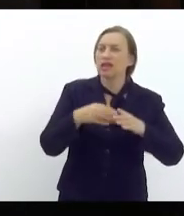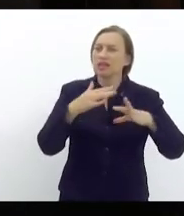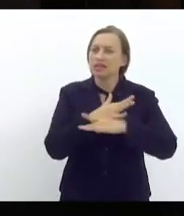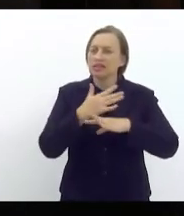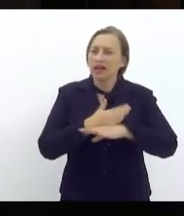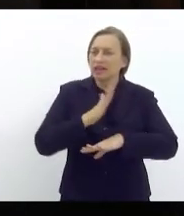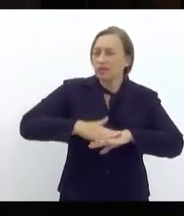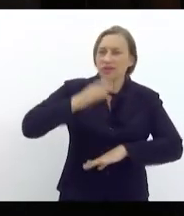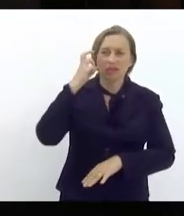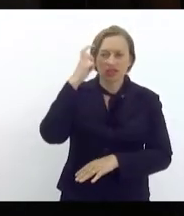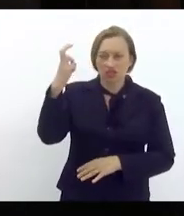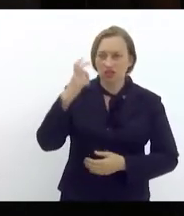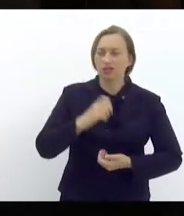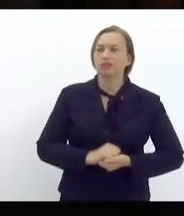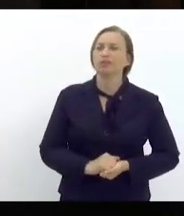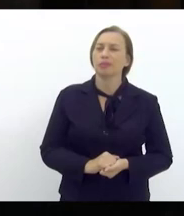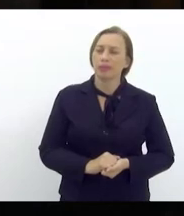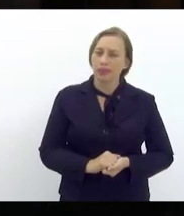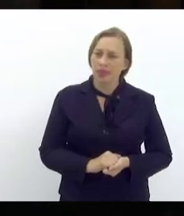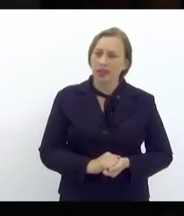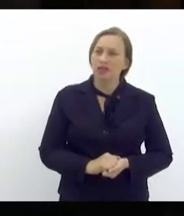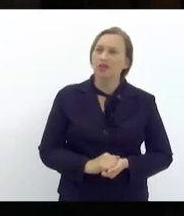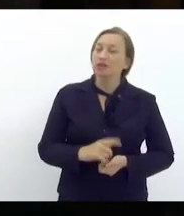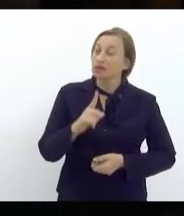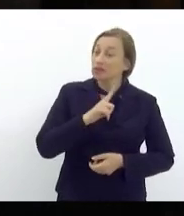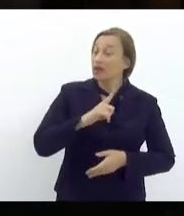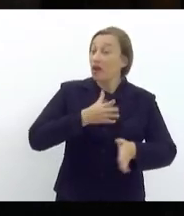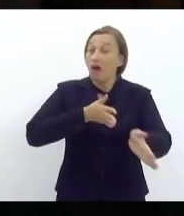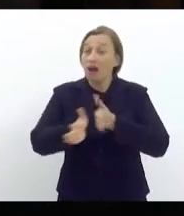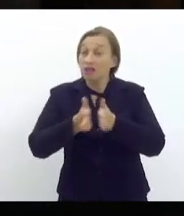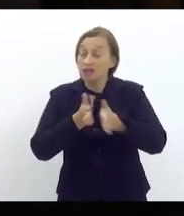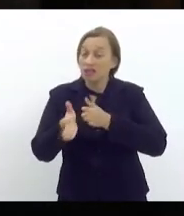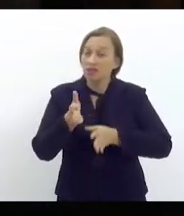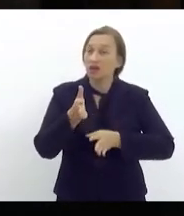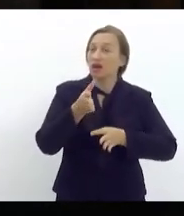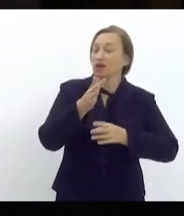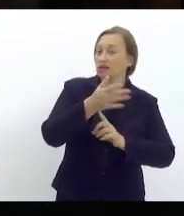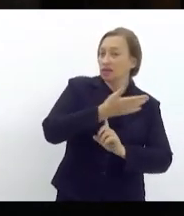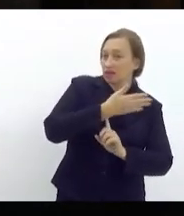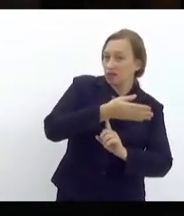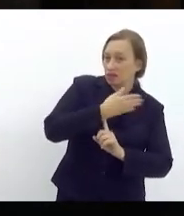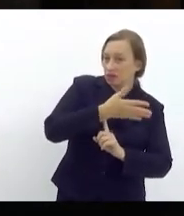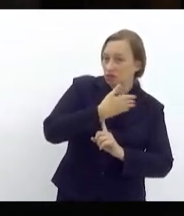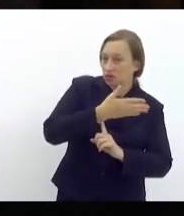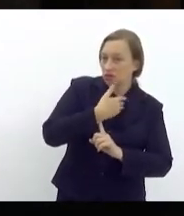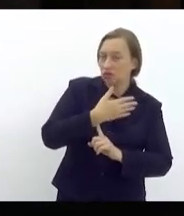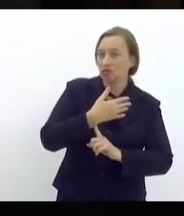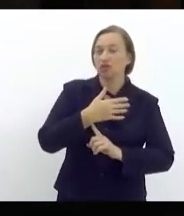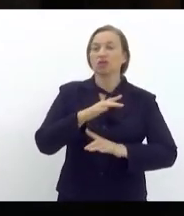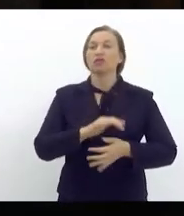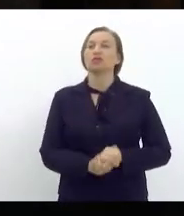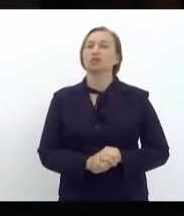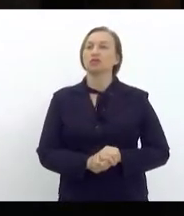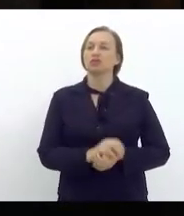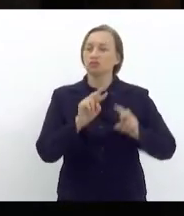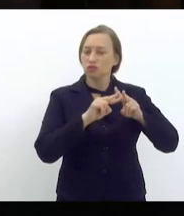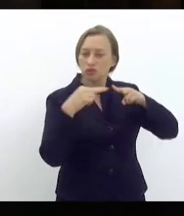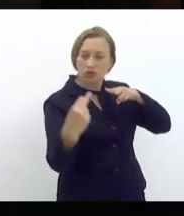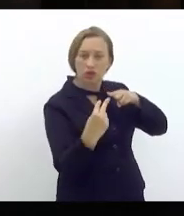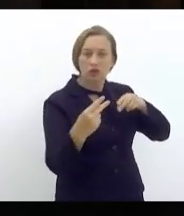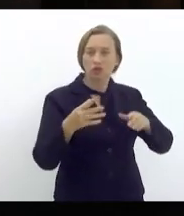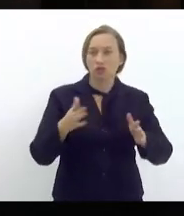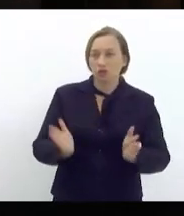mais inteligentes que a gente tenha acesso a tecnologia aos meios digitais pela população mais pobre